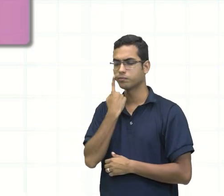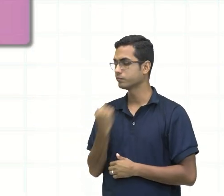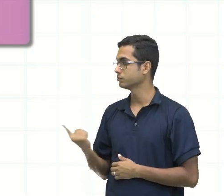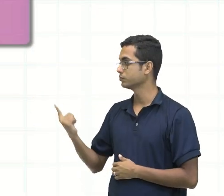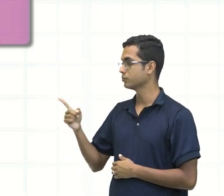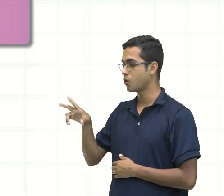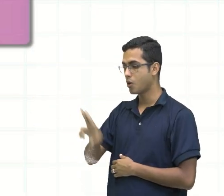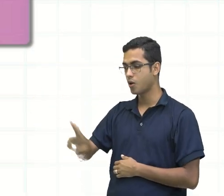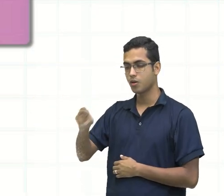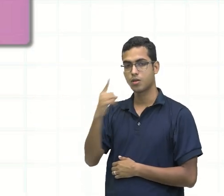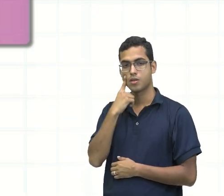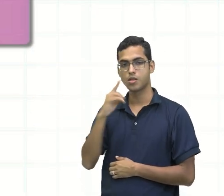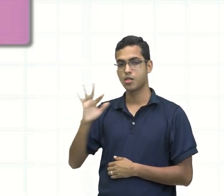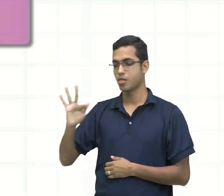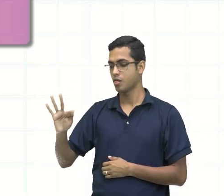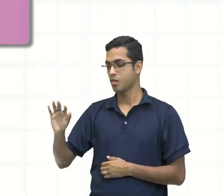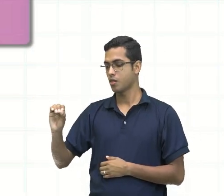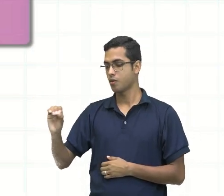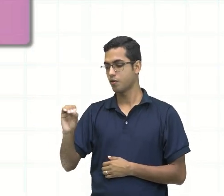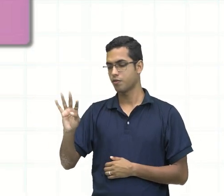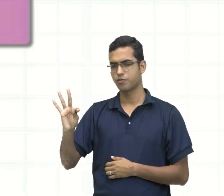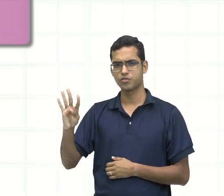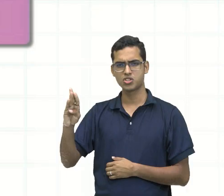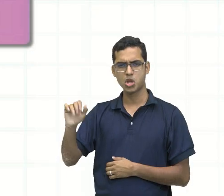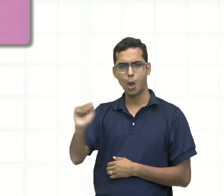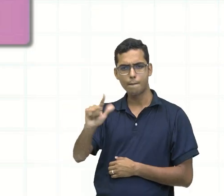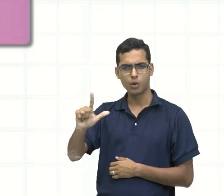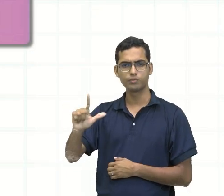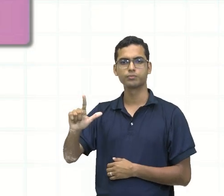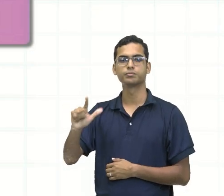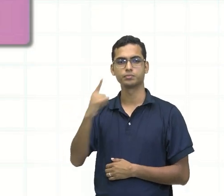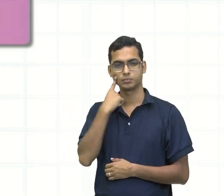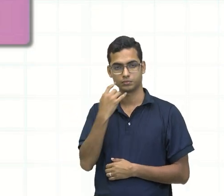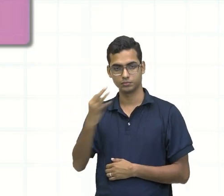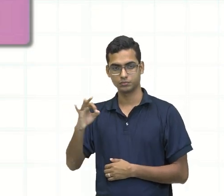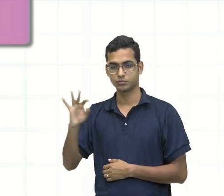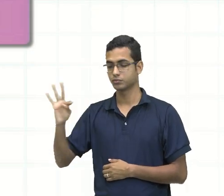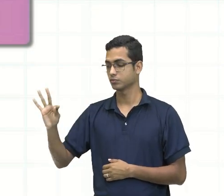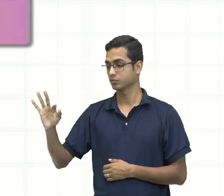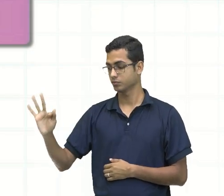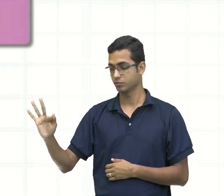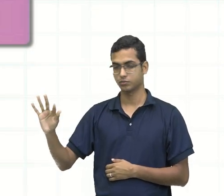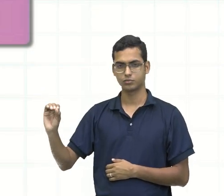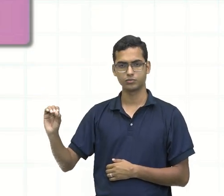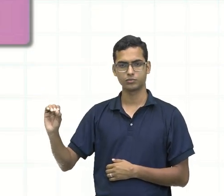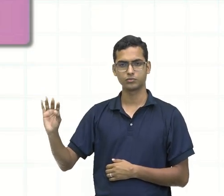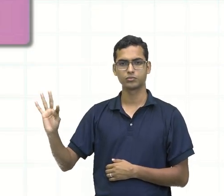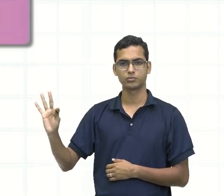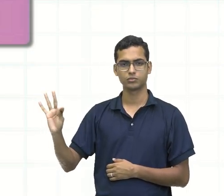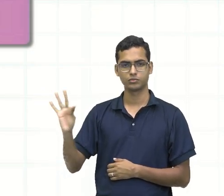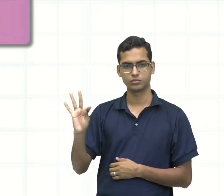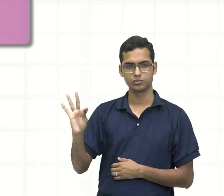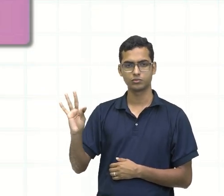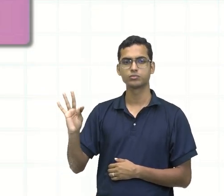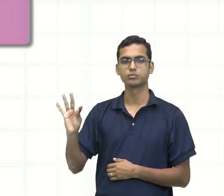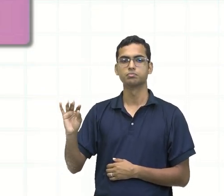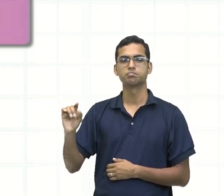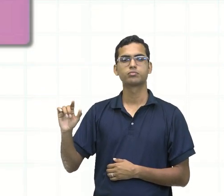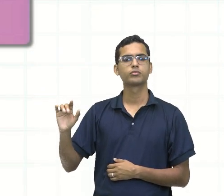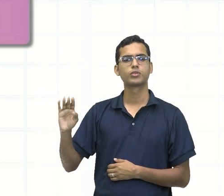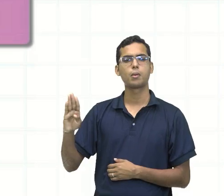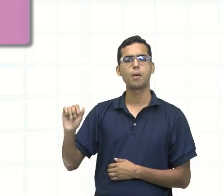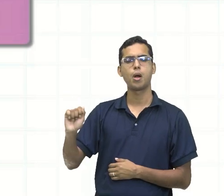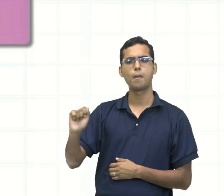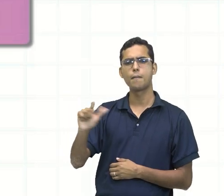né, futebol, né, como a gente conhece, que tem a bola, certo? Aqui, é chamada de